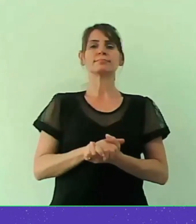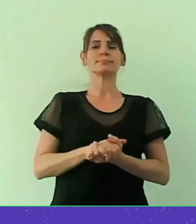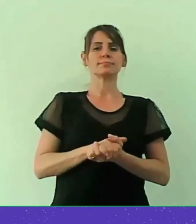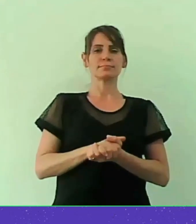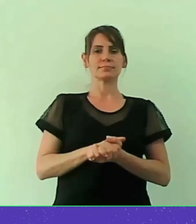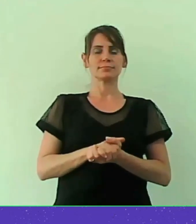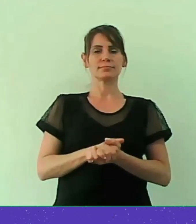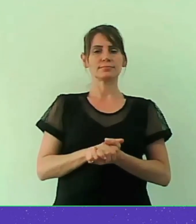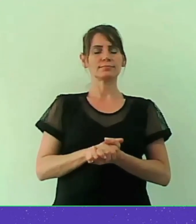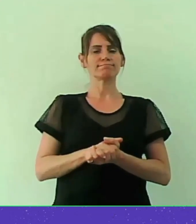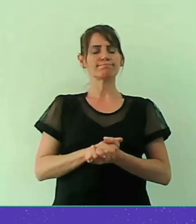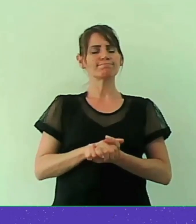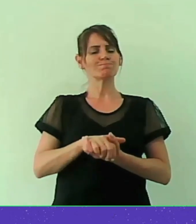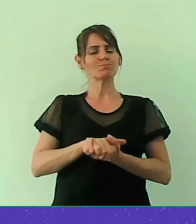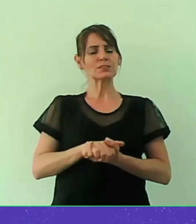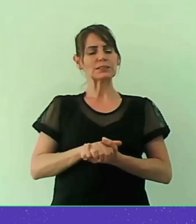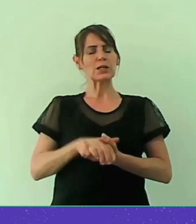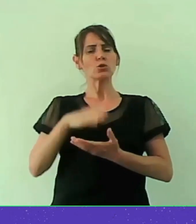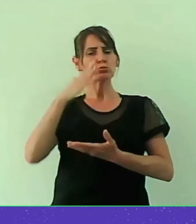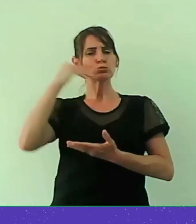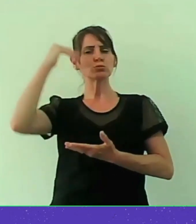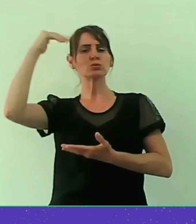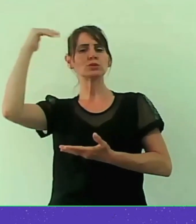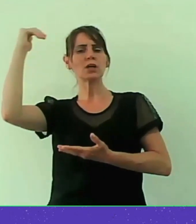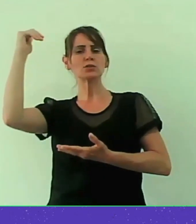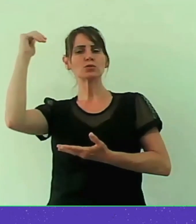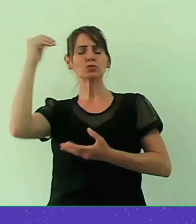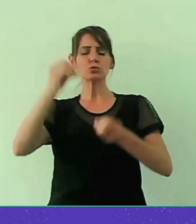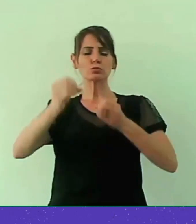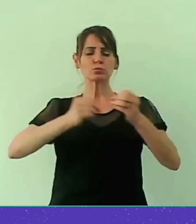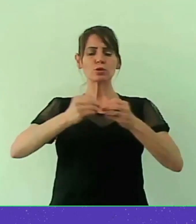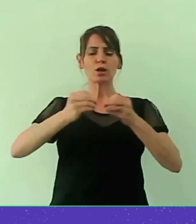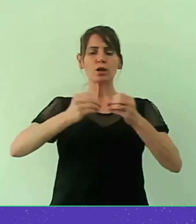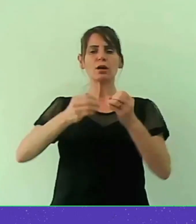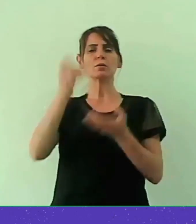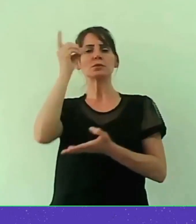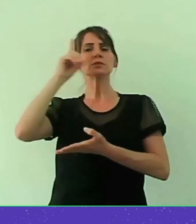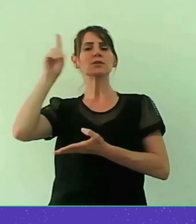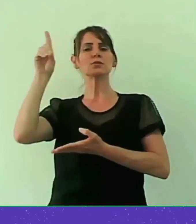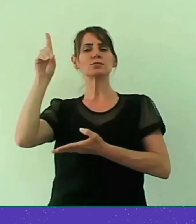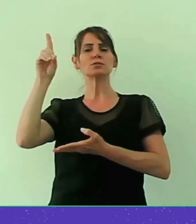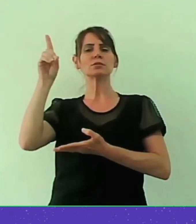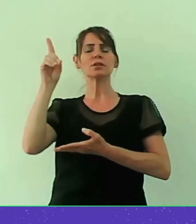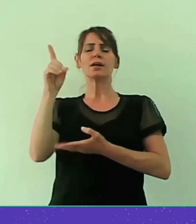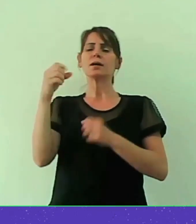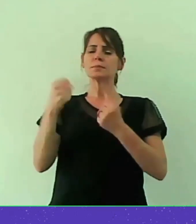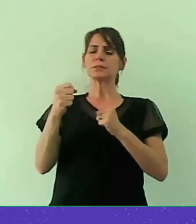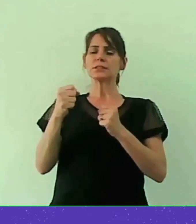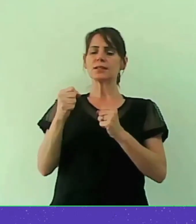Irmãos, o sucesso na obra de Deus é seguir o Cordeiro.